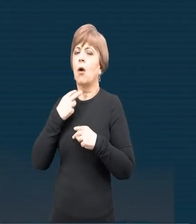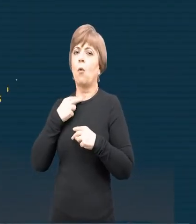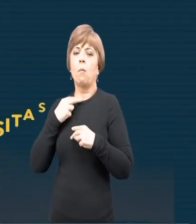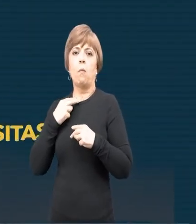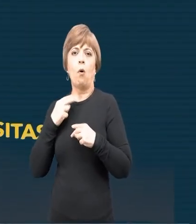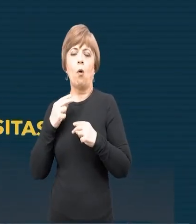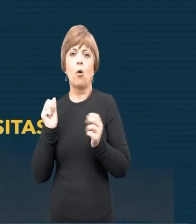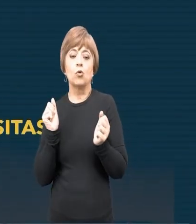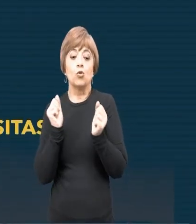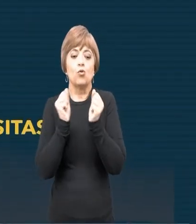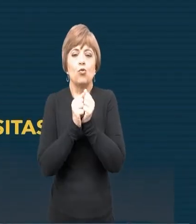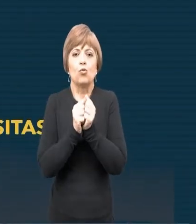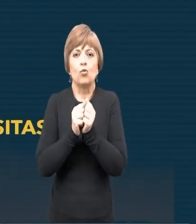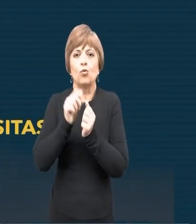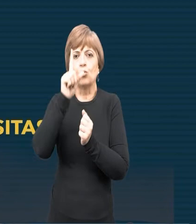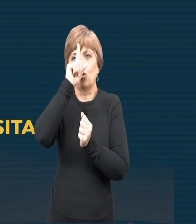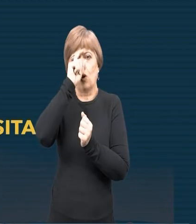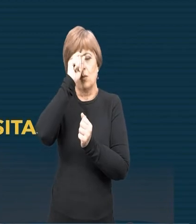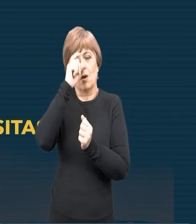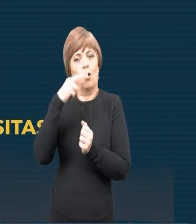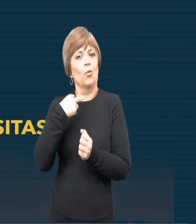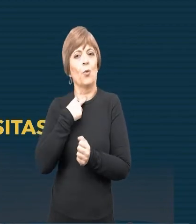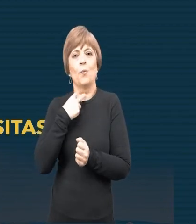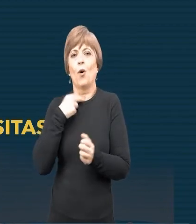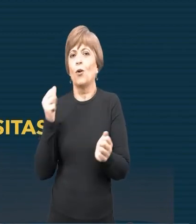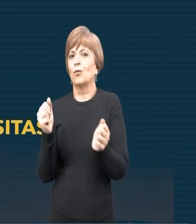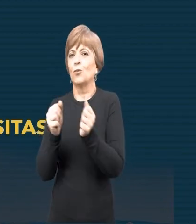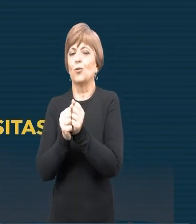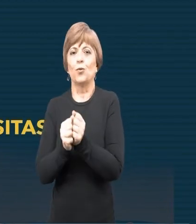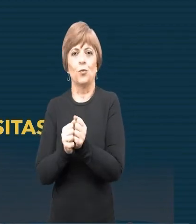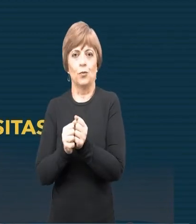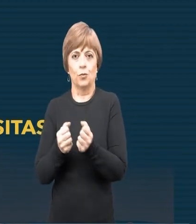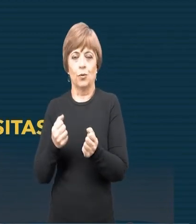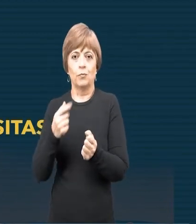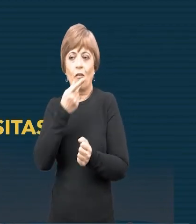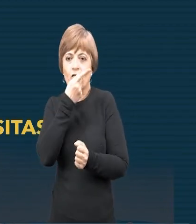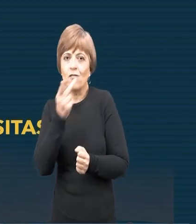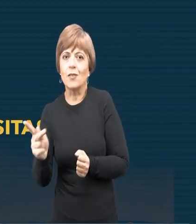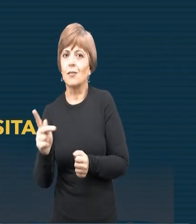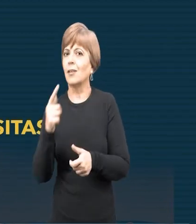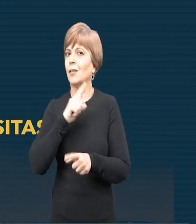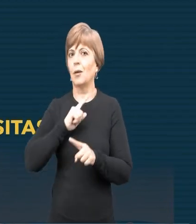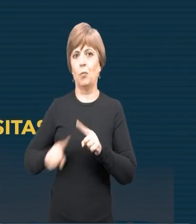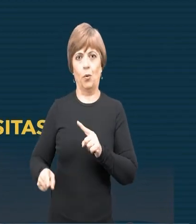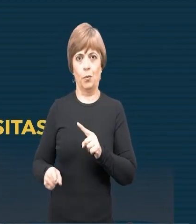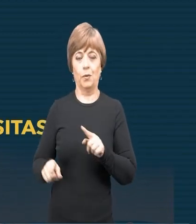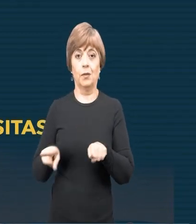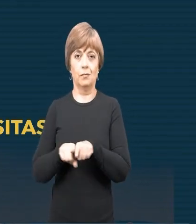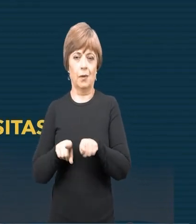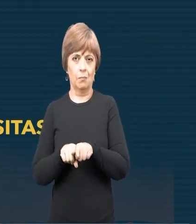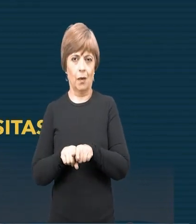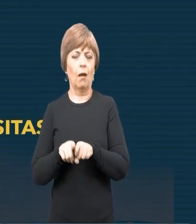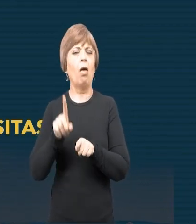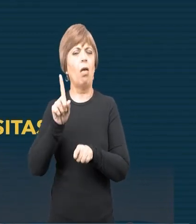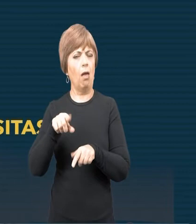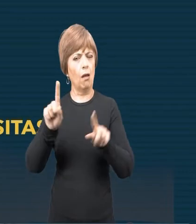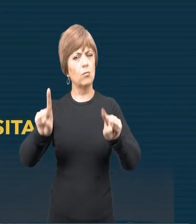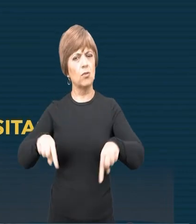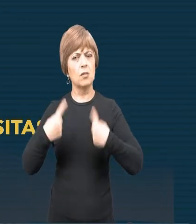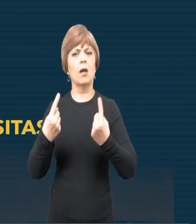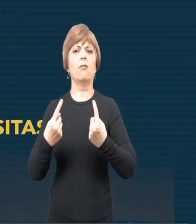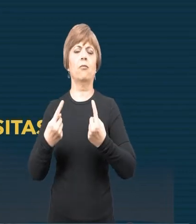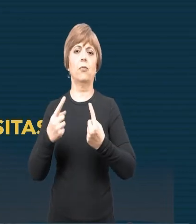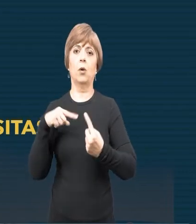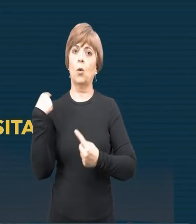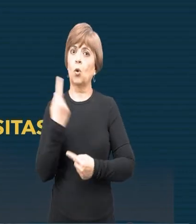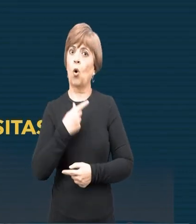com acompanhante, nem podem receber visitas de seus familiares. Isso traz um desafio muito grande para